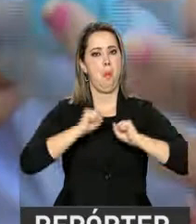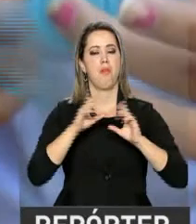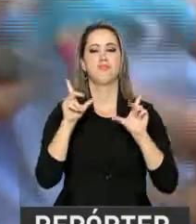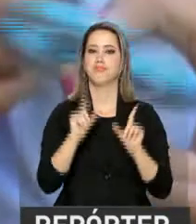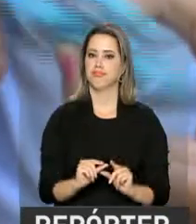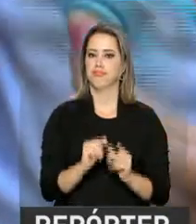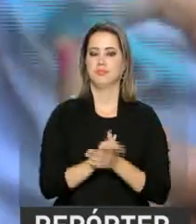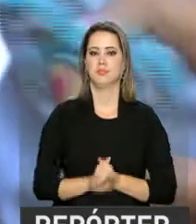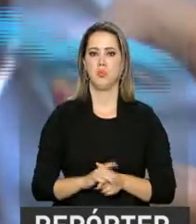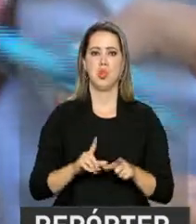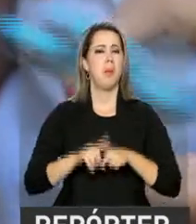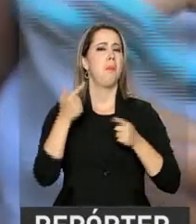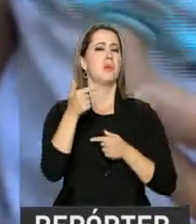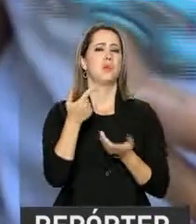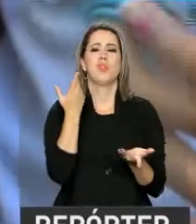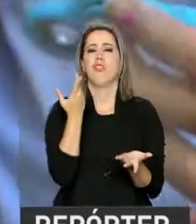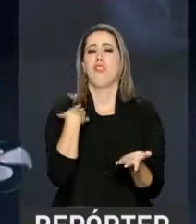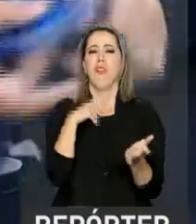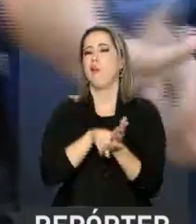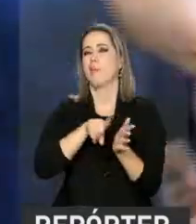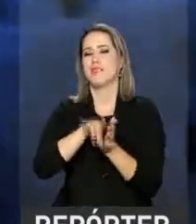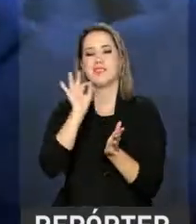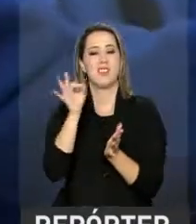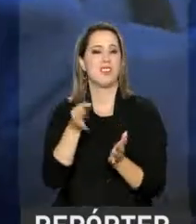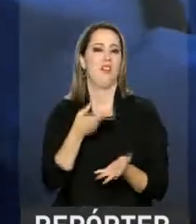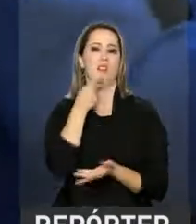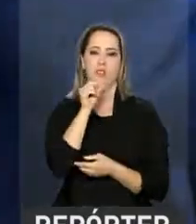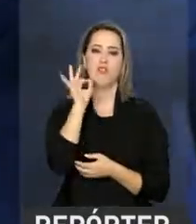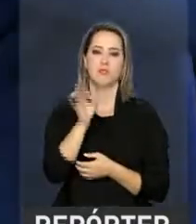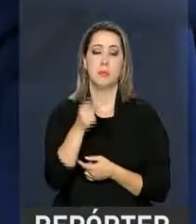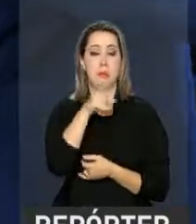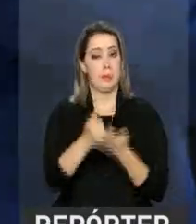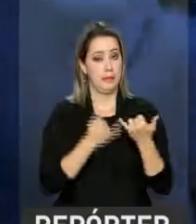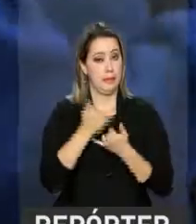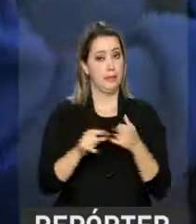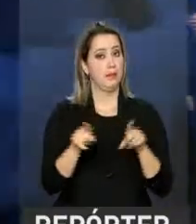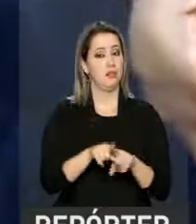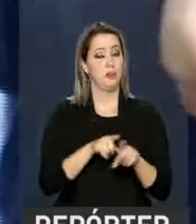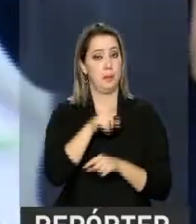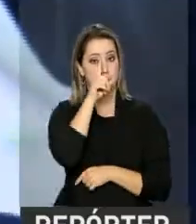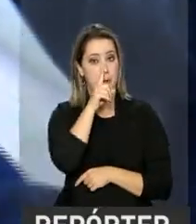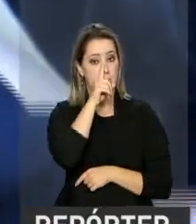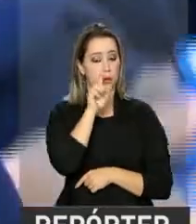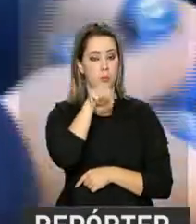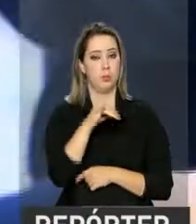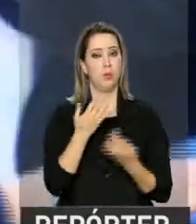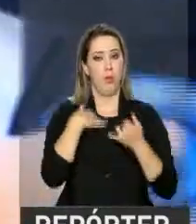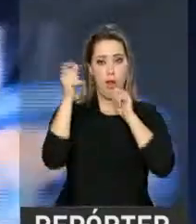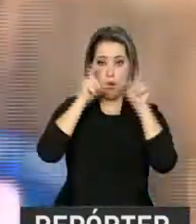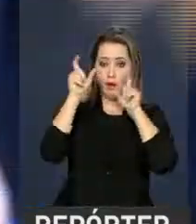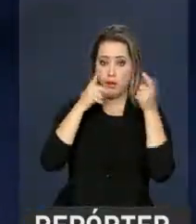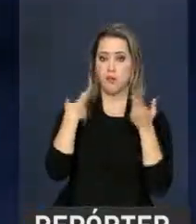comprovação das propriedades terapêuticas além disso essa brincadeira também pode trazer risco eo inmetro alerta